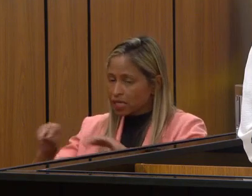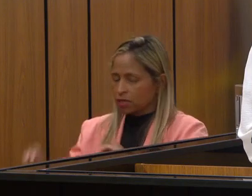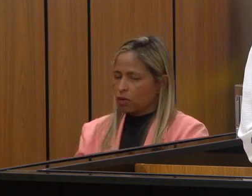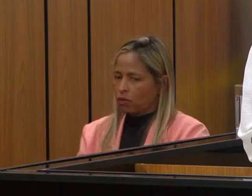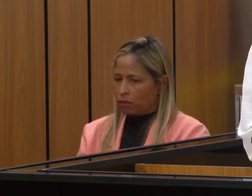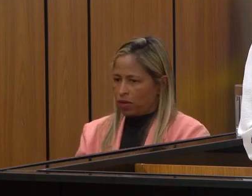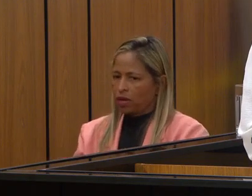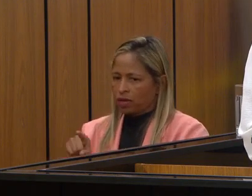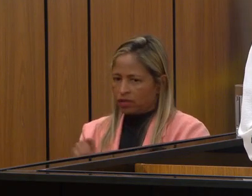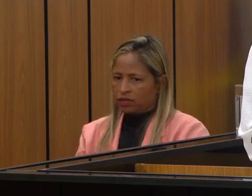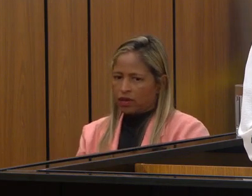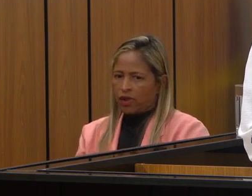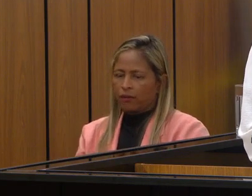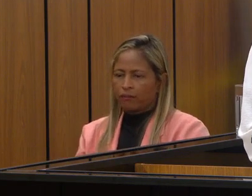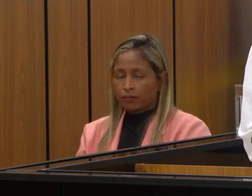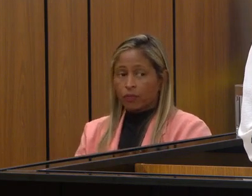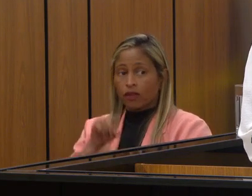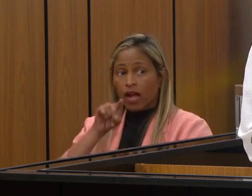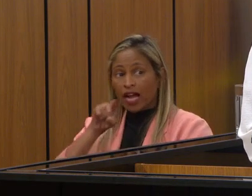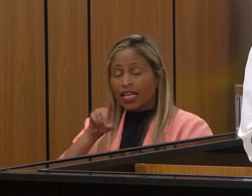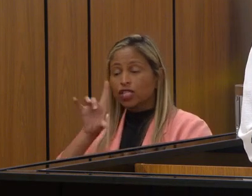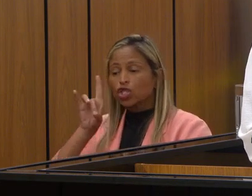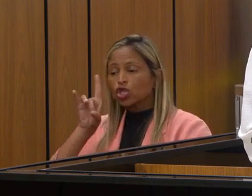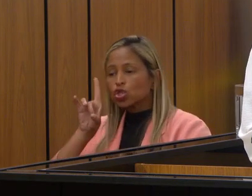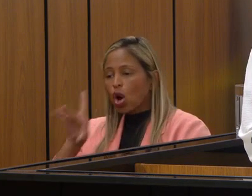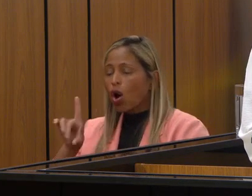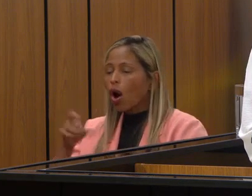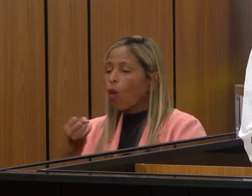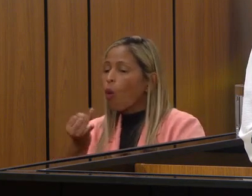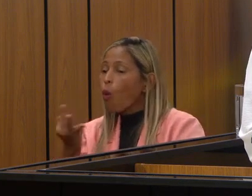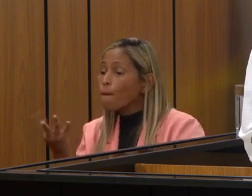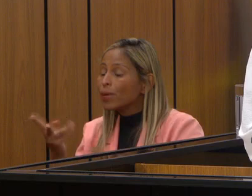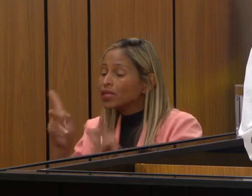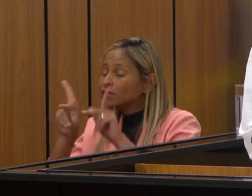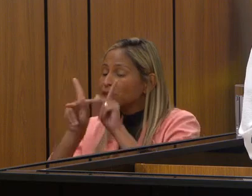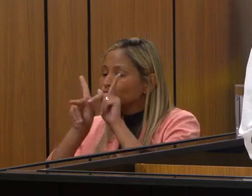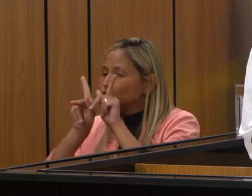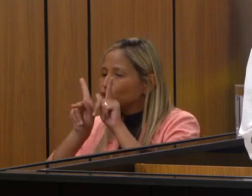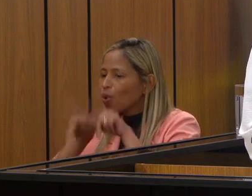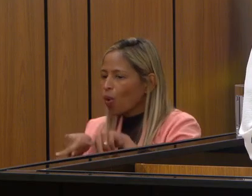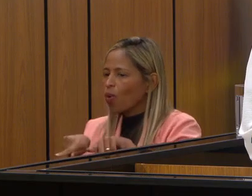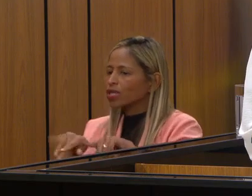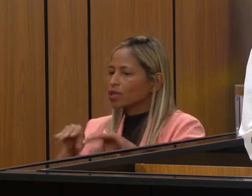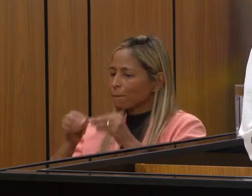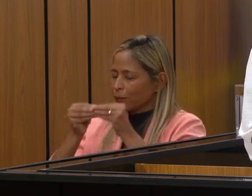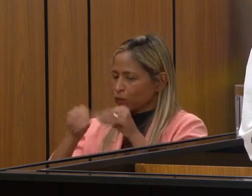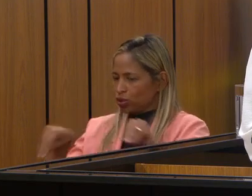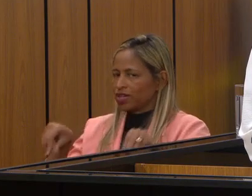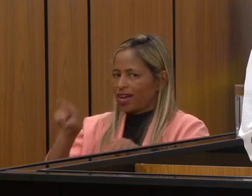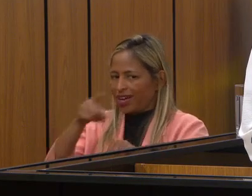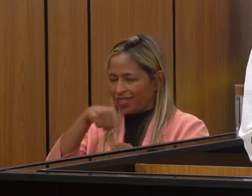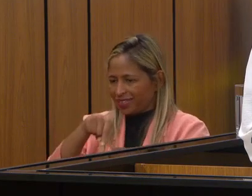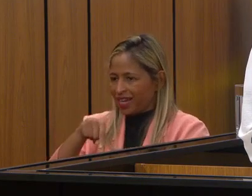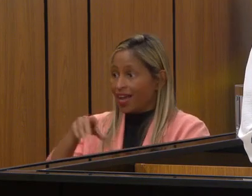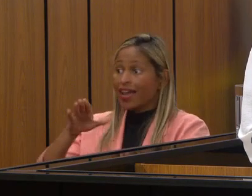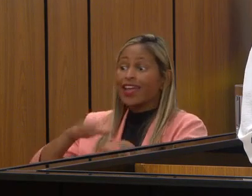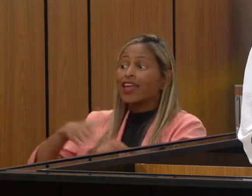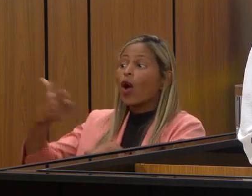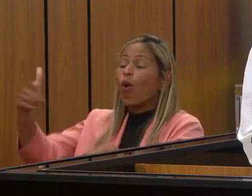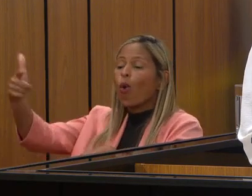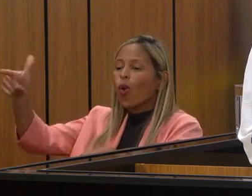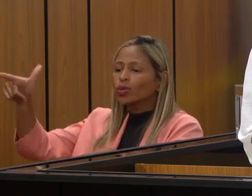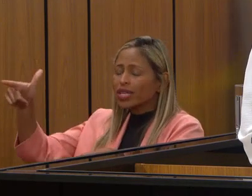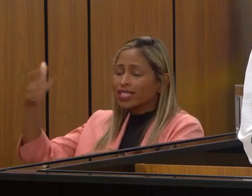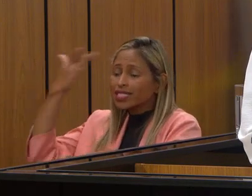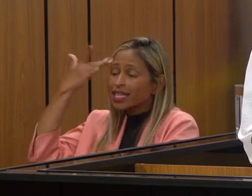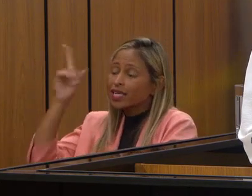nós isso aqui é só mais relatos de pessoas que estão sendo prejudicadas e muitas outras que